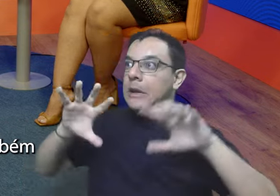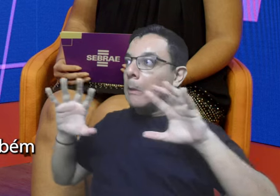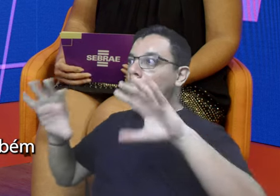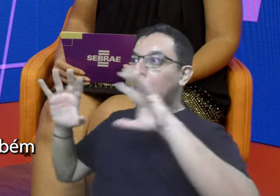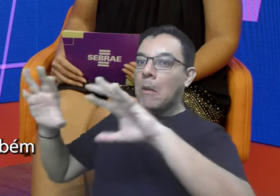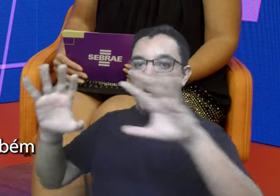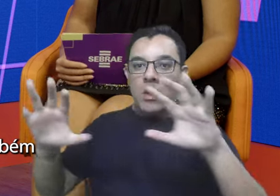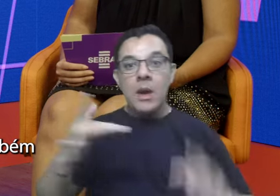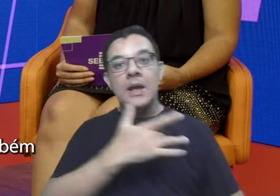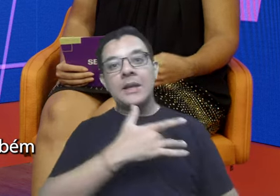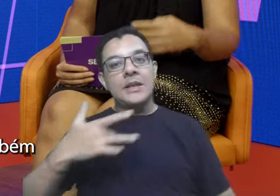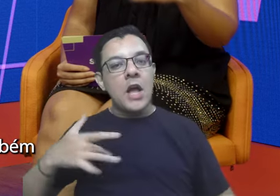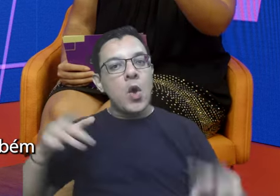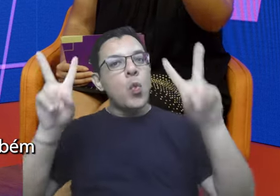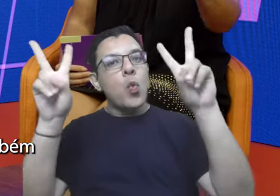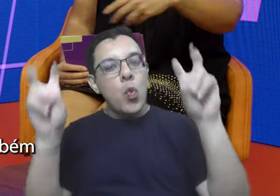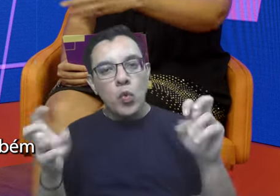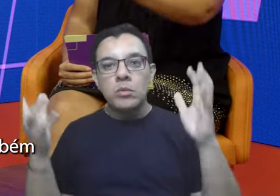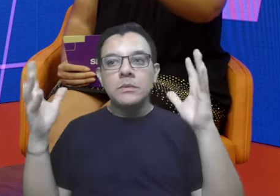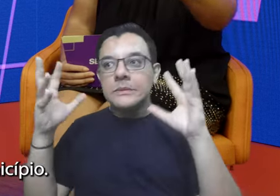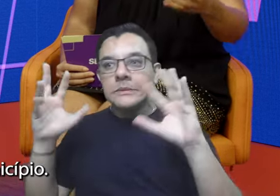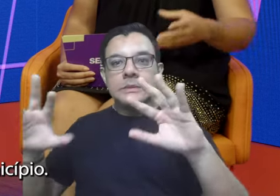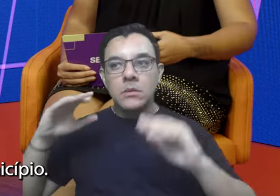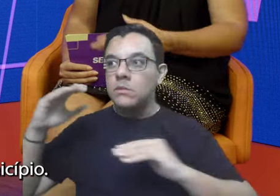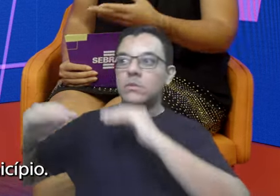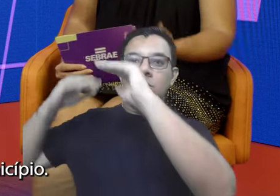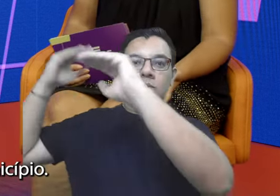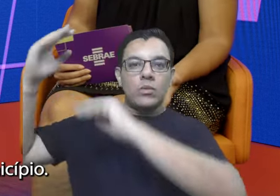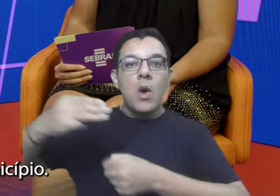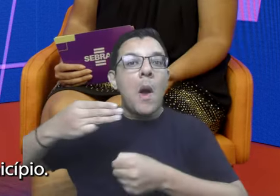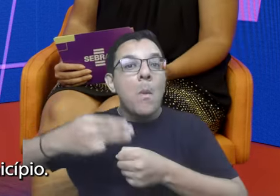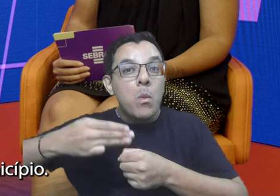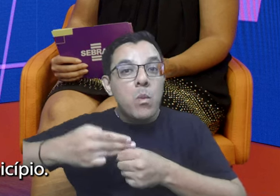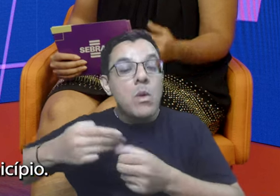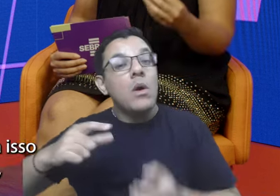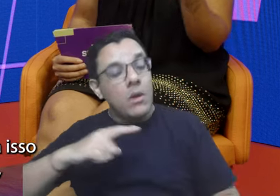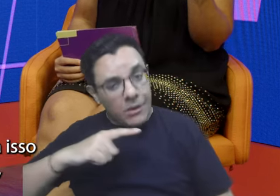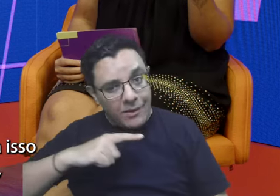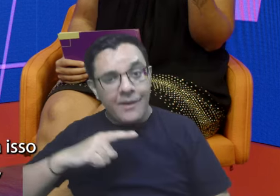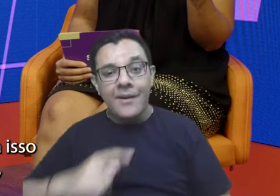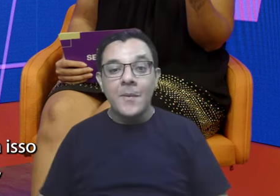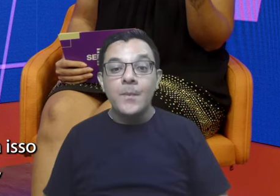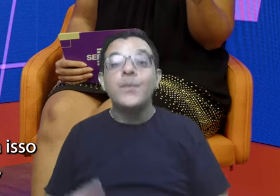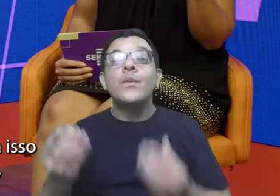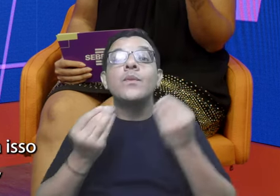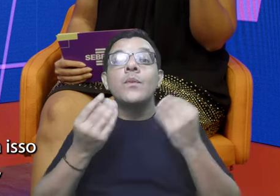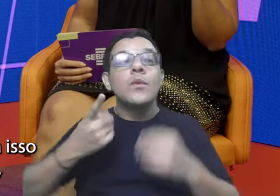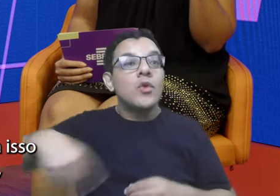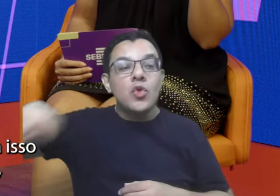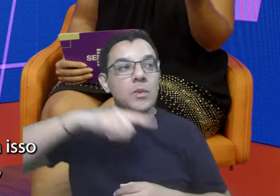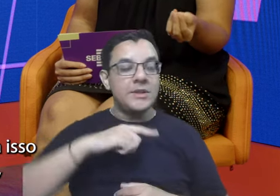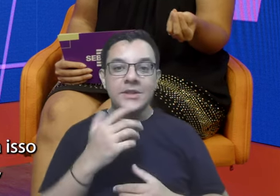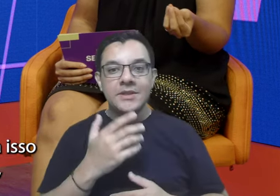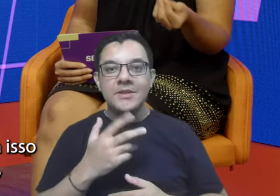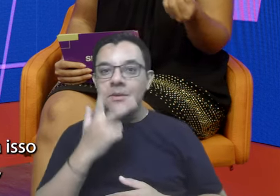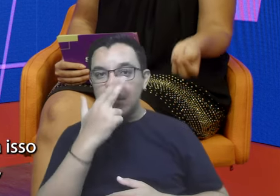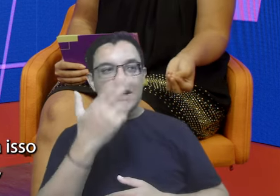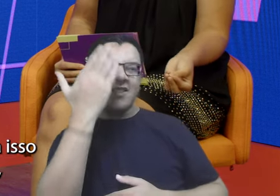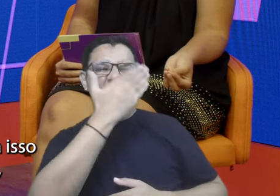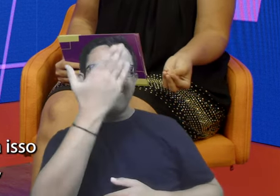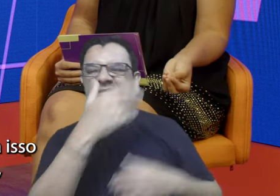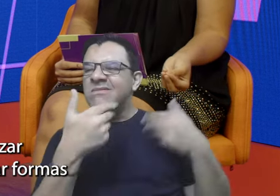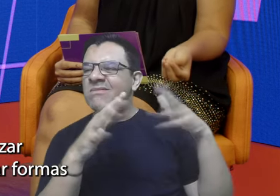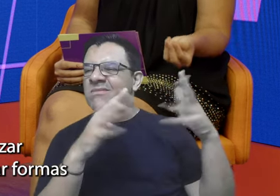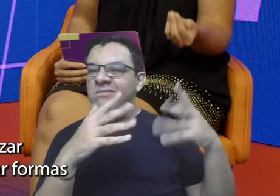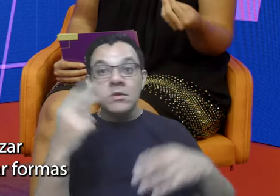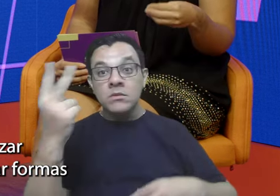na na saúde na toda uma num desenvolvimento do município e como a gente não olha para isso de uma forma